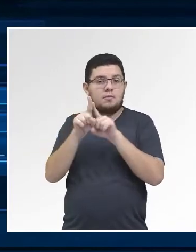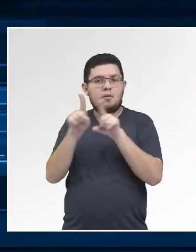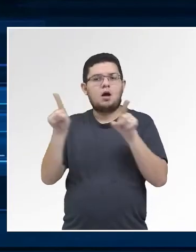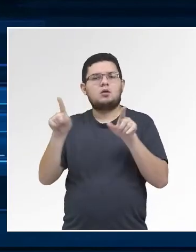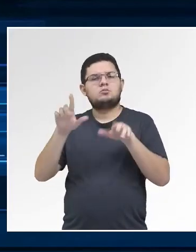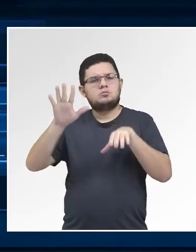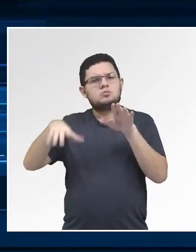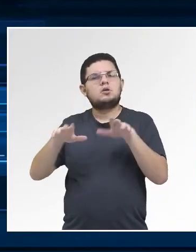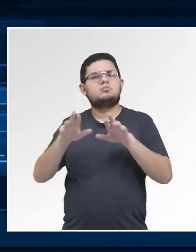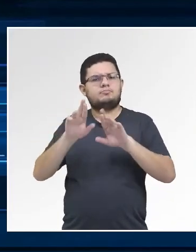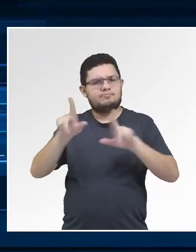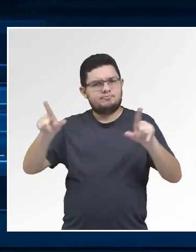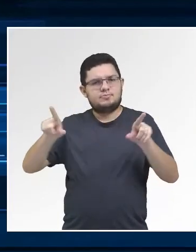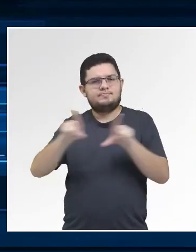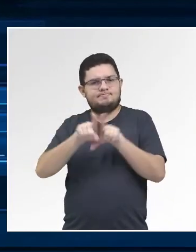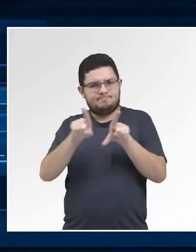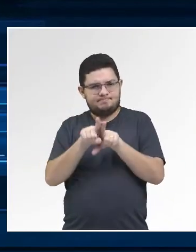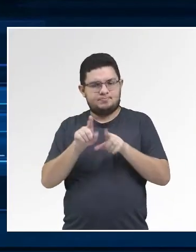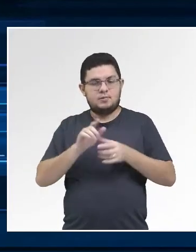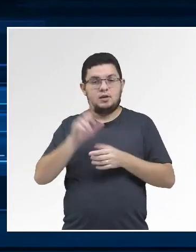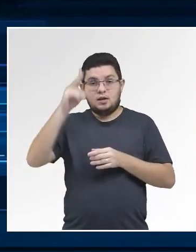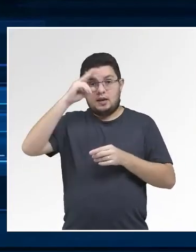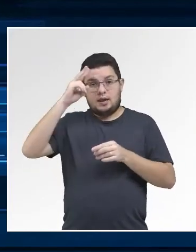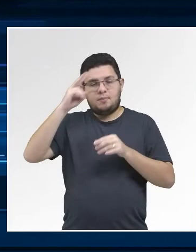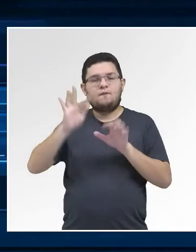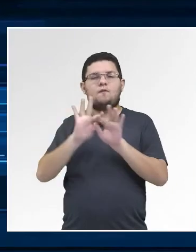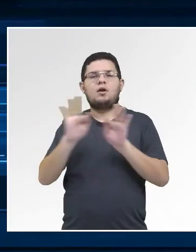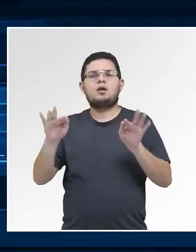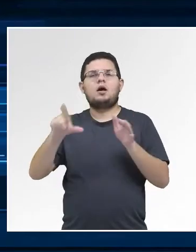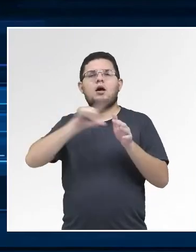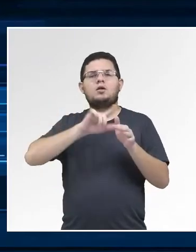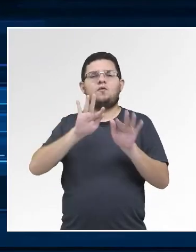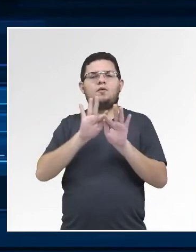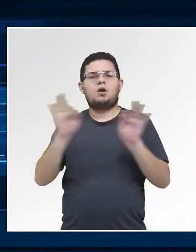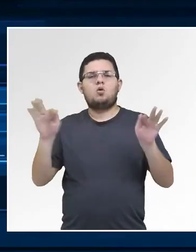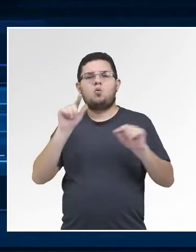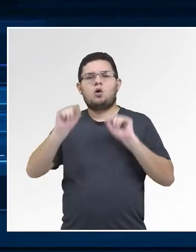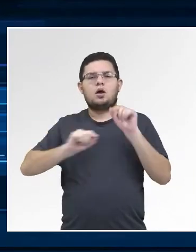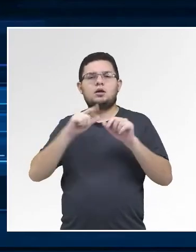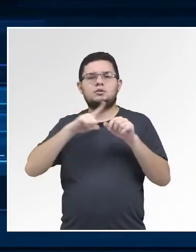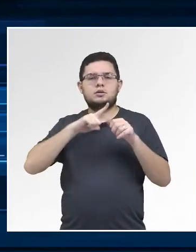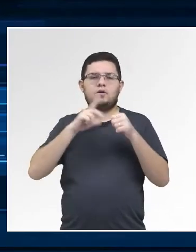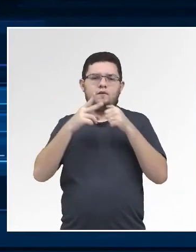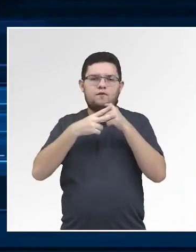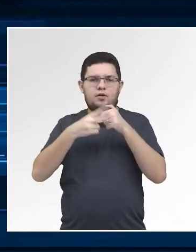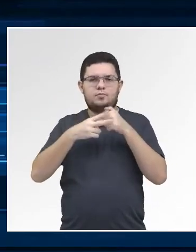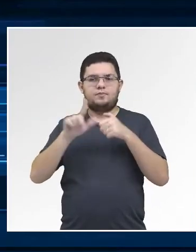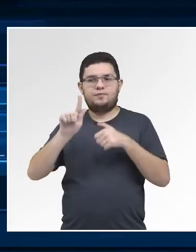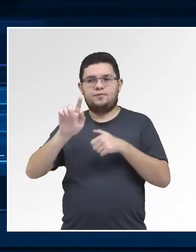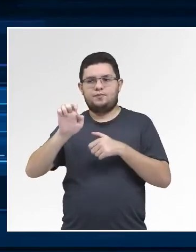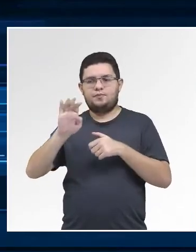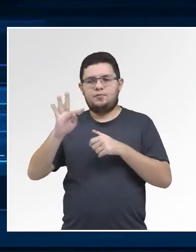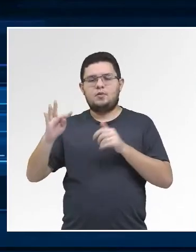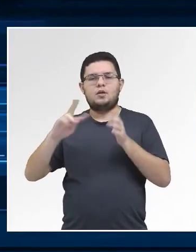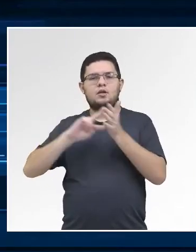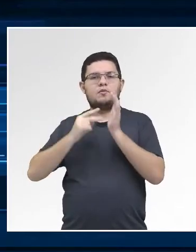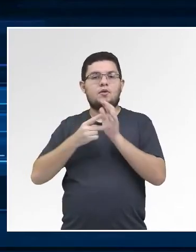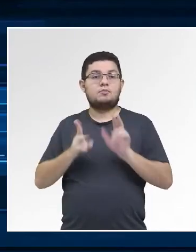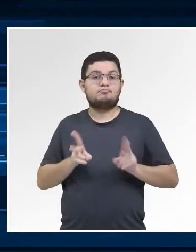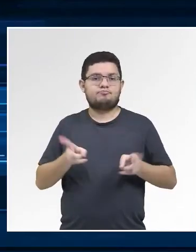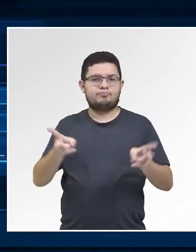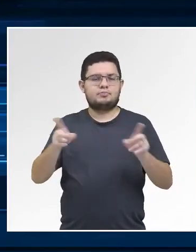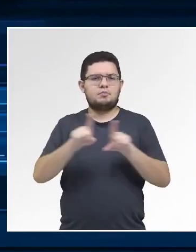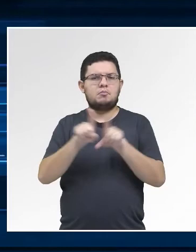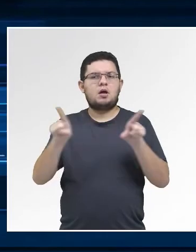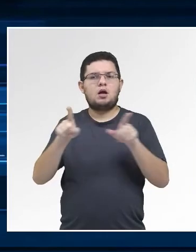frase anterior, né? Eu tenho get, né? Que é o verbo get, que significa obter, conseguir, né? E o passado dele é